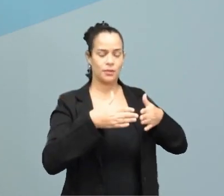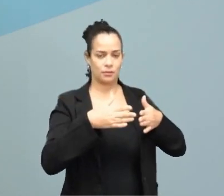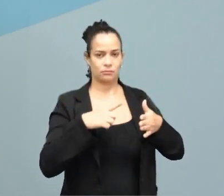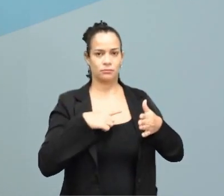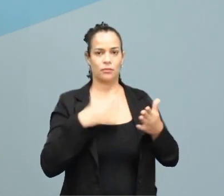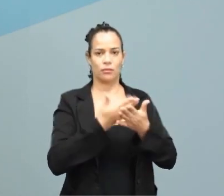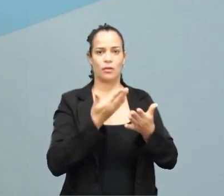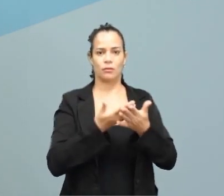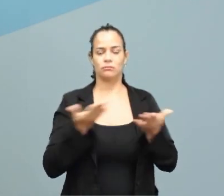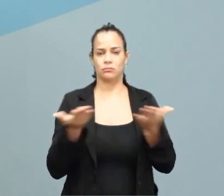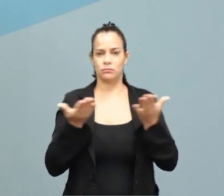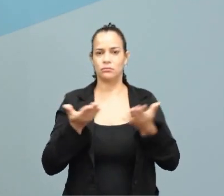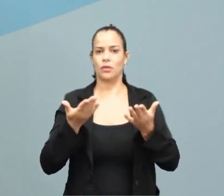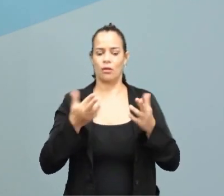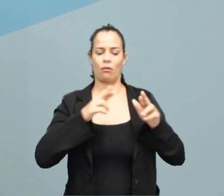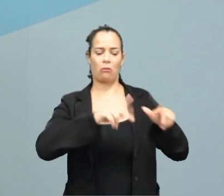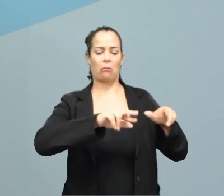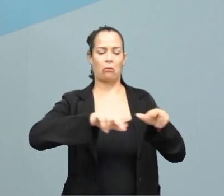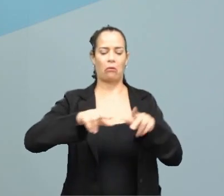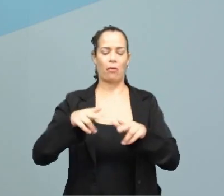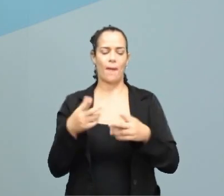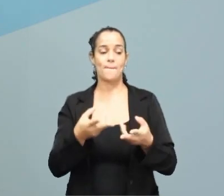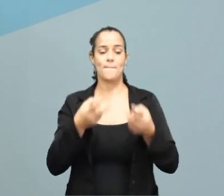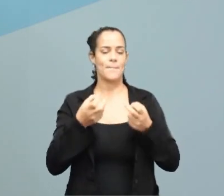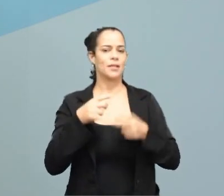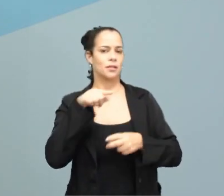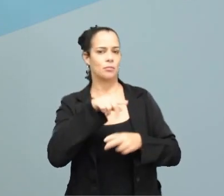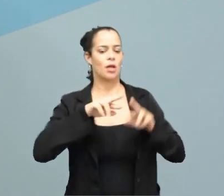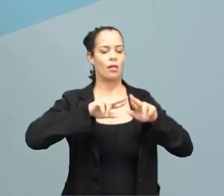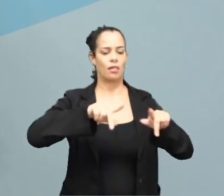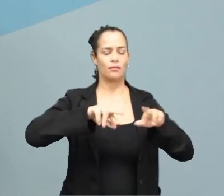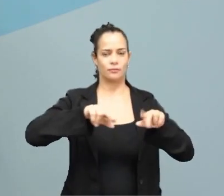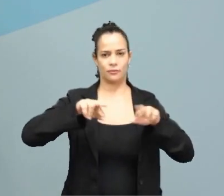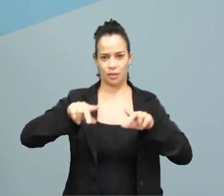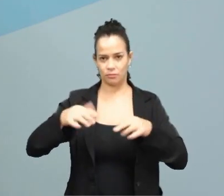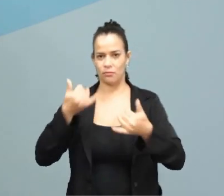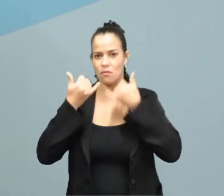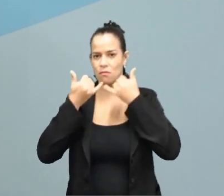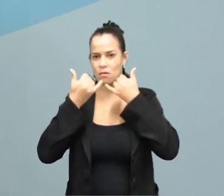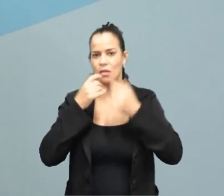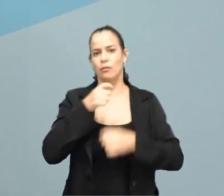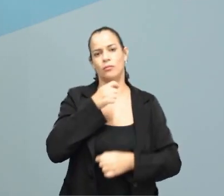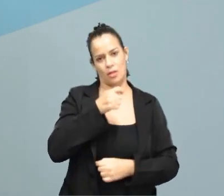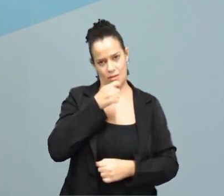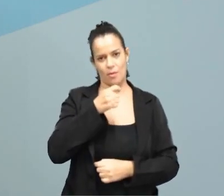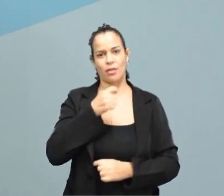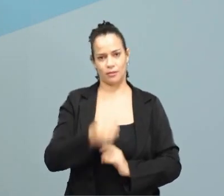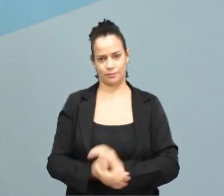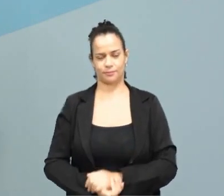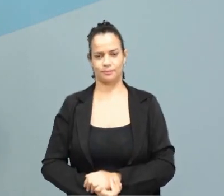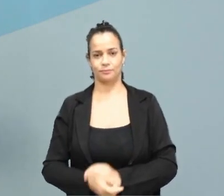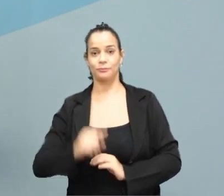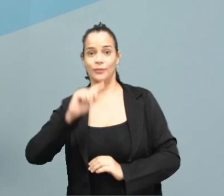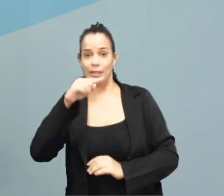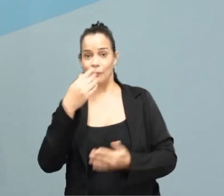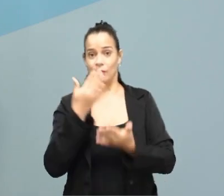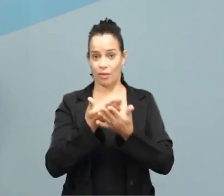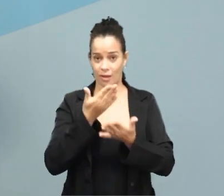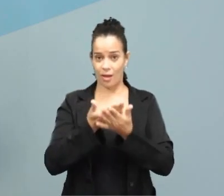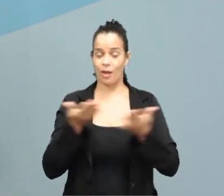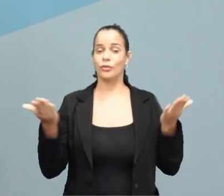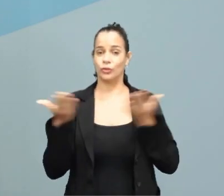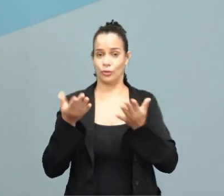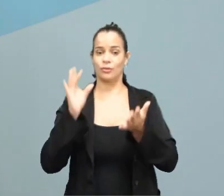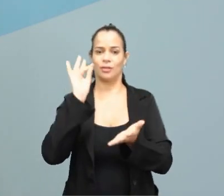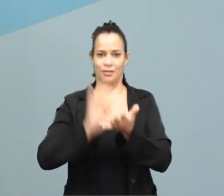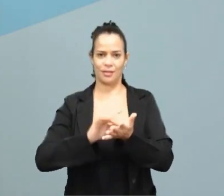gente vai desmistificar isso. Vamos perceber a diferença de uma notícia para uma reportagem. E depois da aula de hoje, tenho